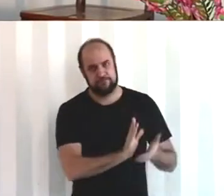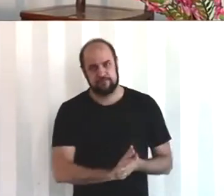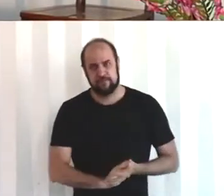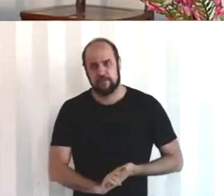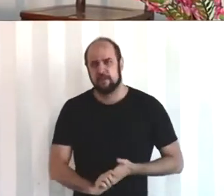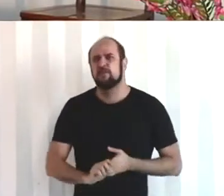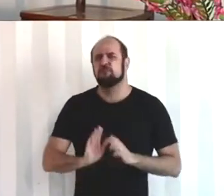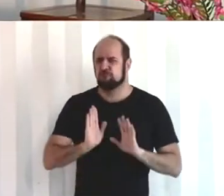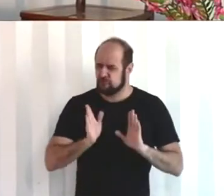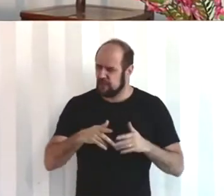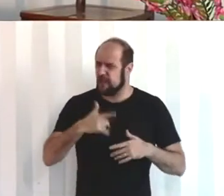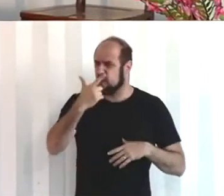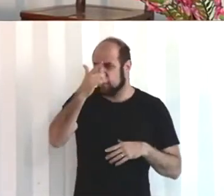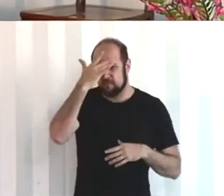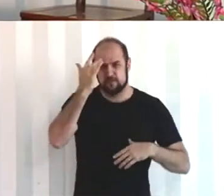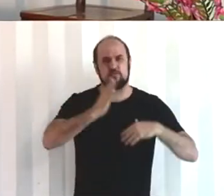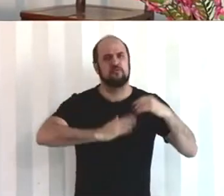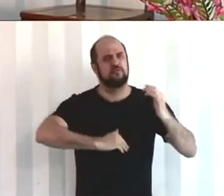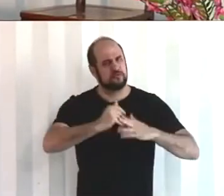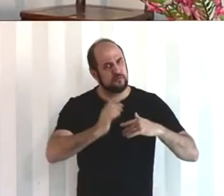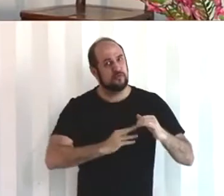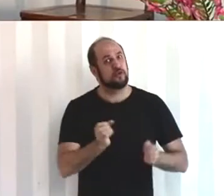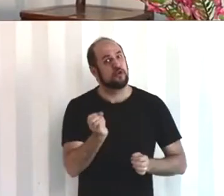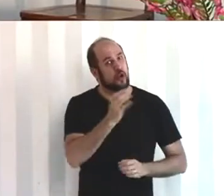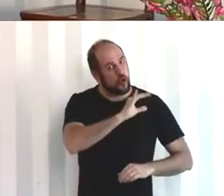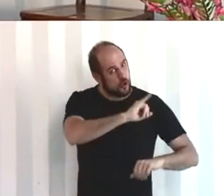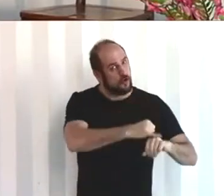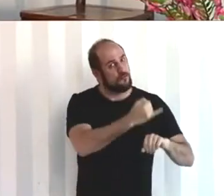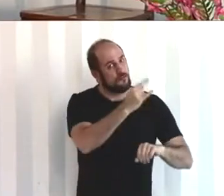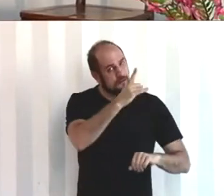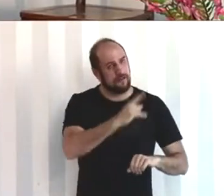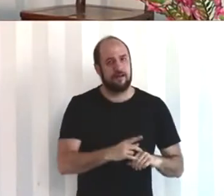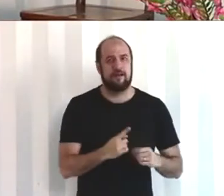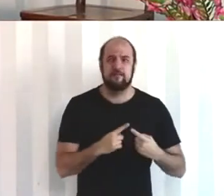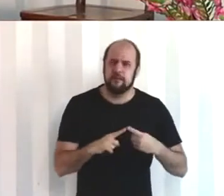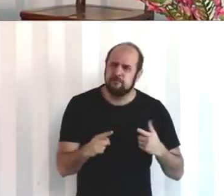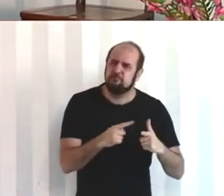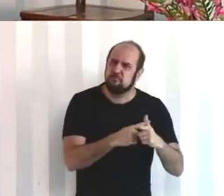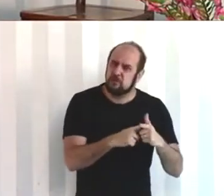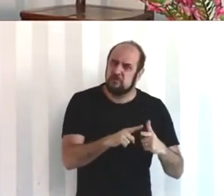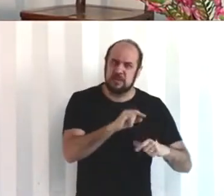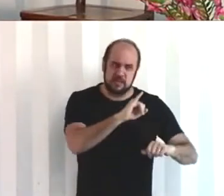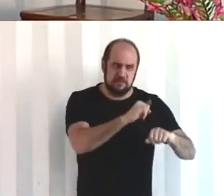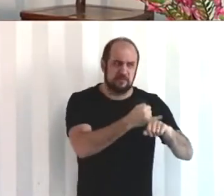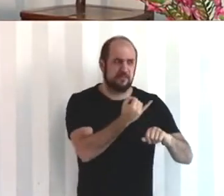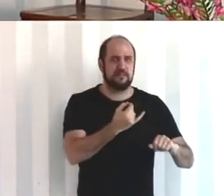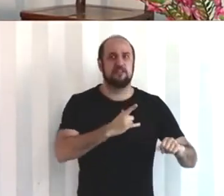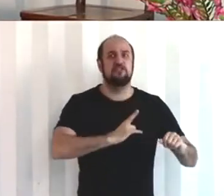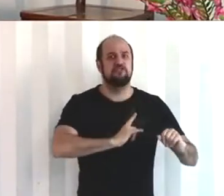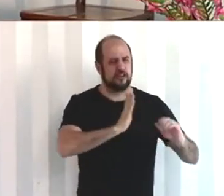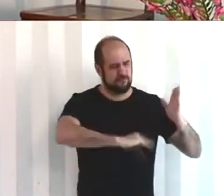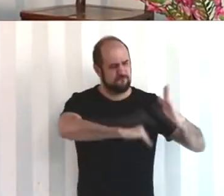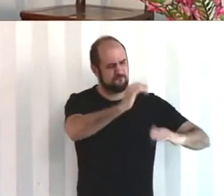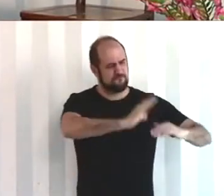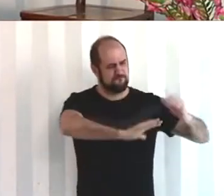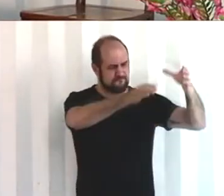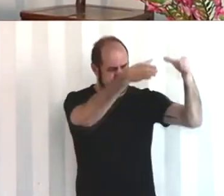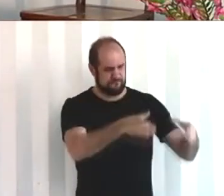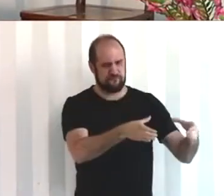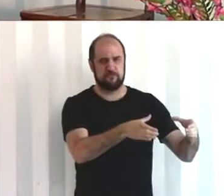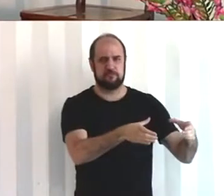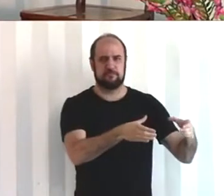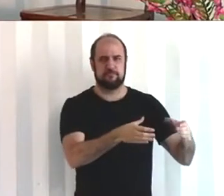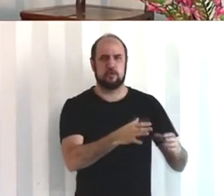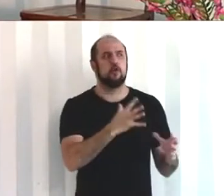tentativas para ser reedificado, mas há um problema hoje lá. Porque no local exato do templo tem uma outra construção. Uma